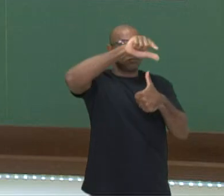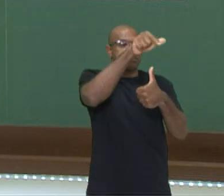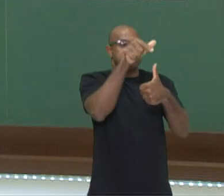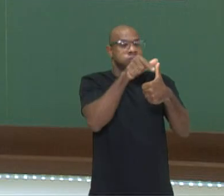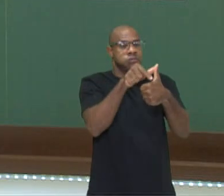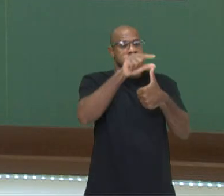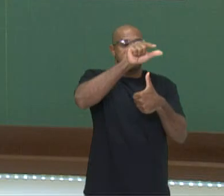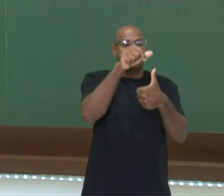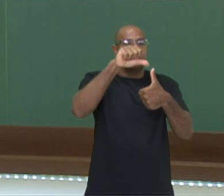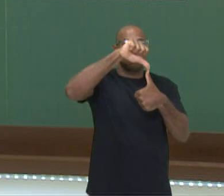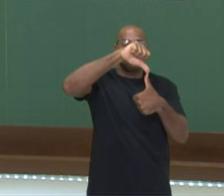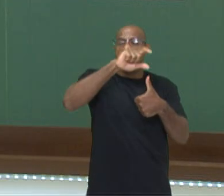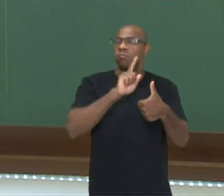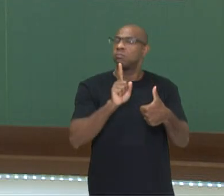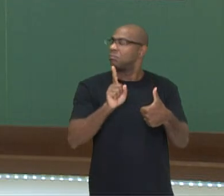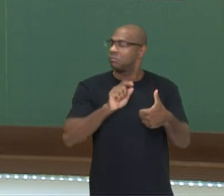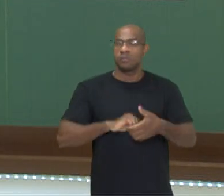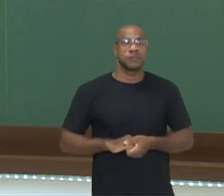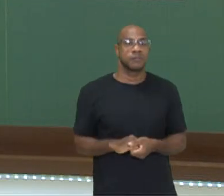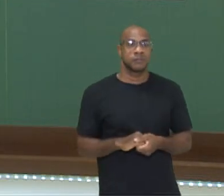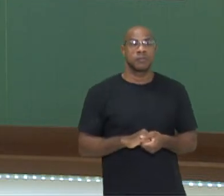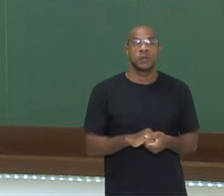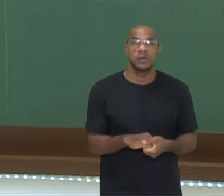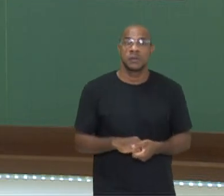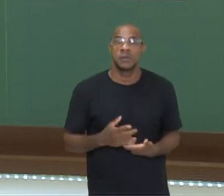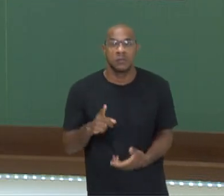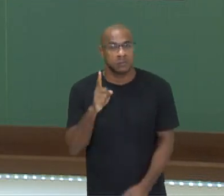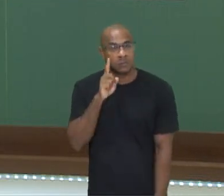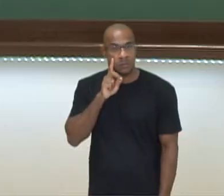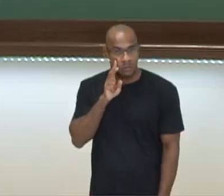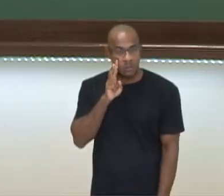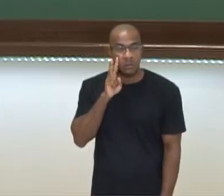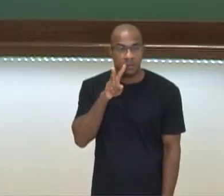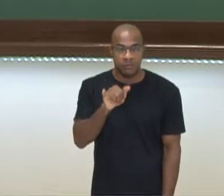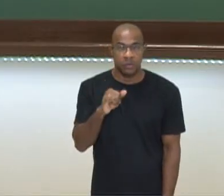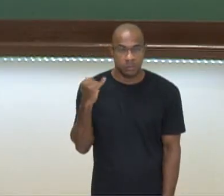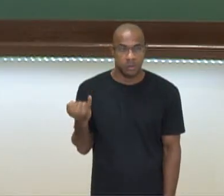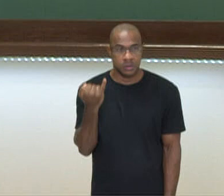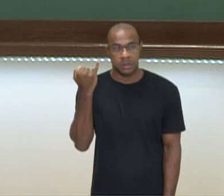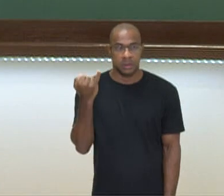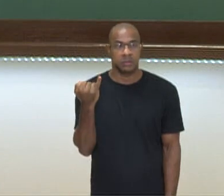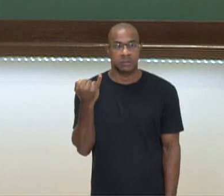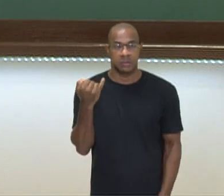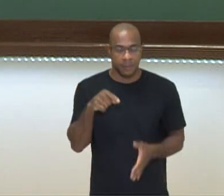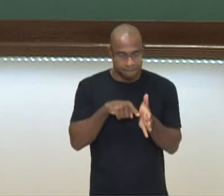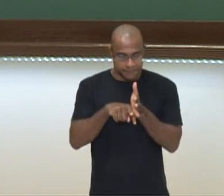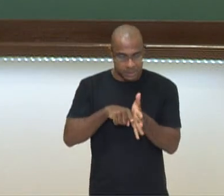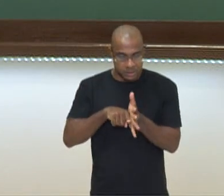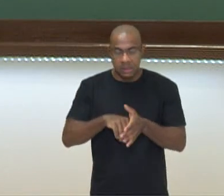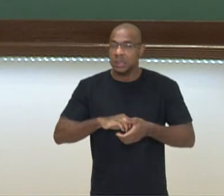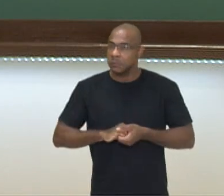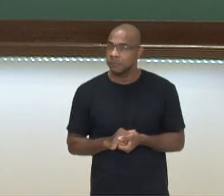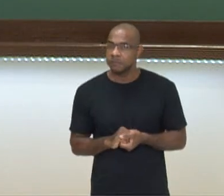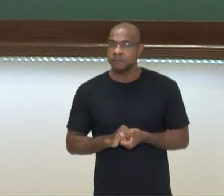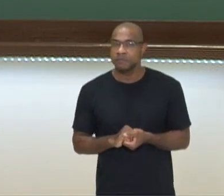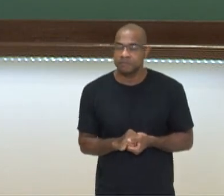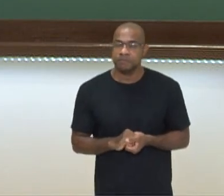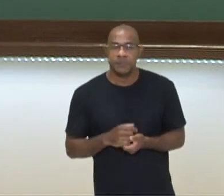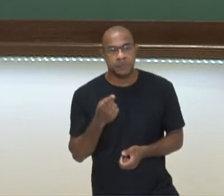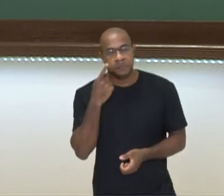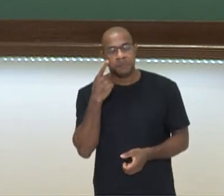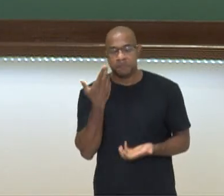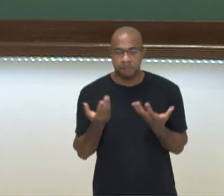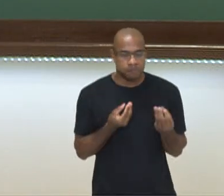acreditava. E olha que legal, você viu a importância da pesquisa? Você